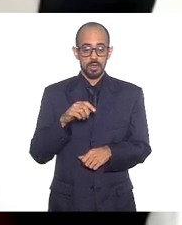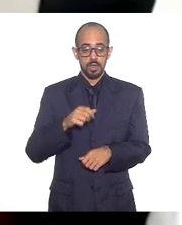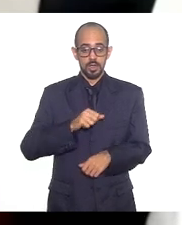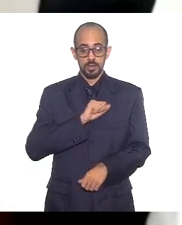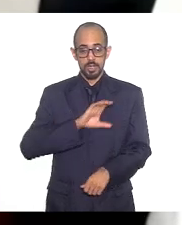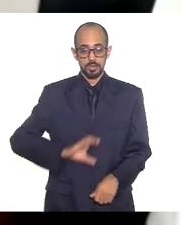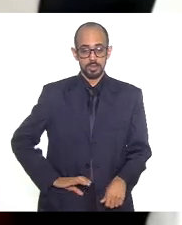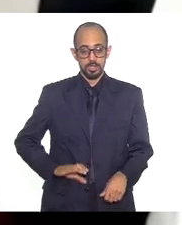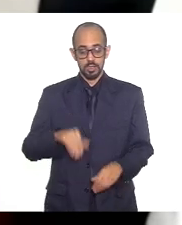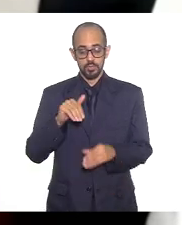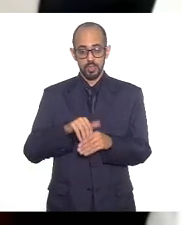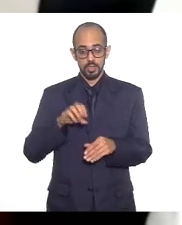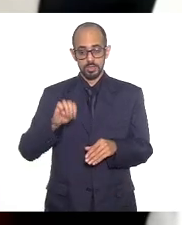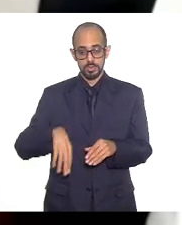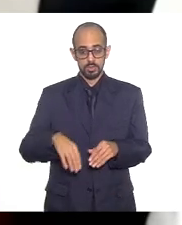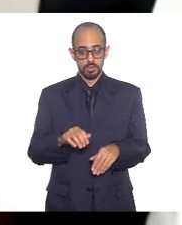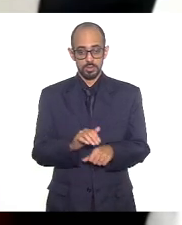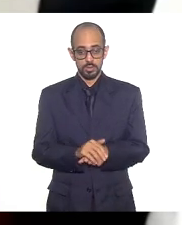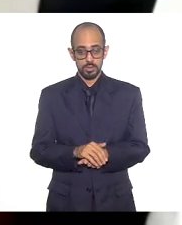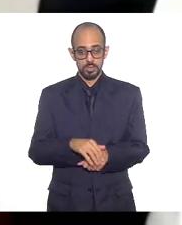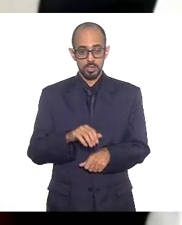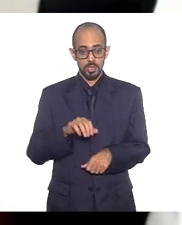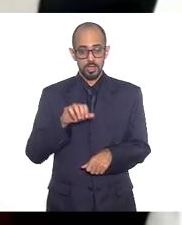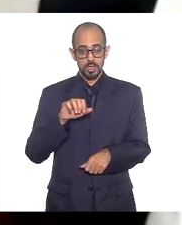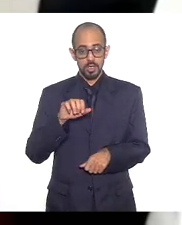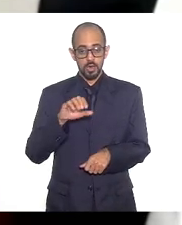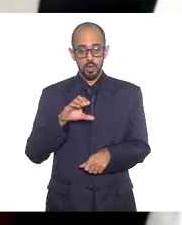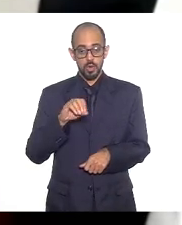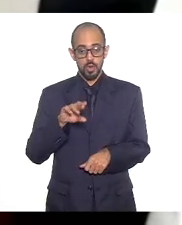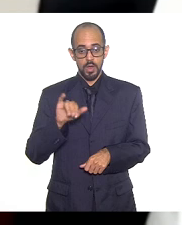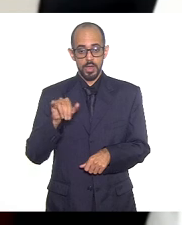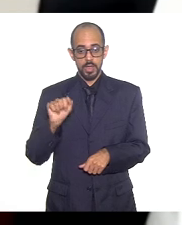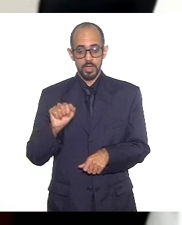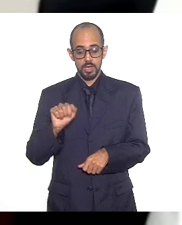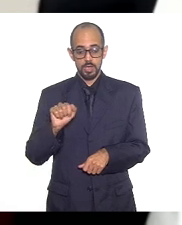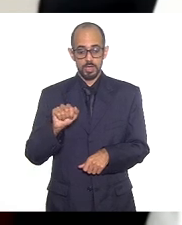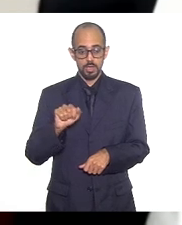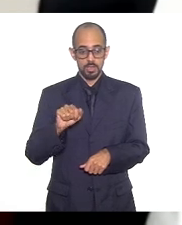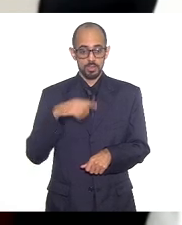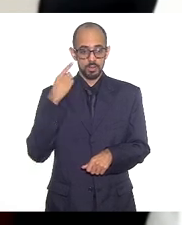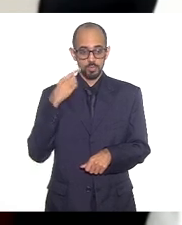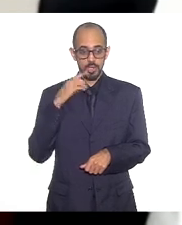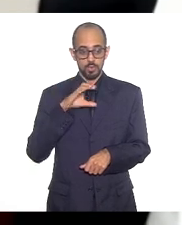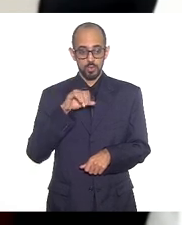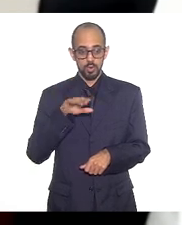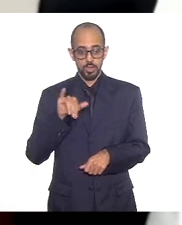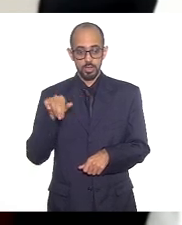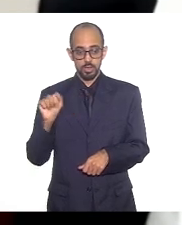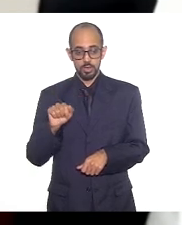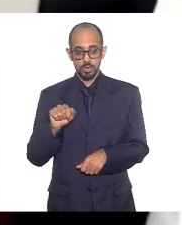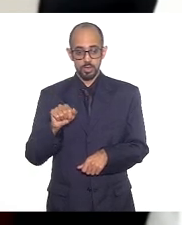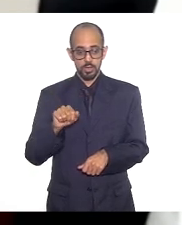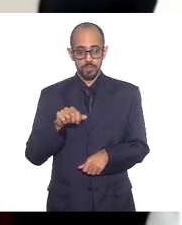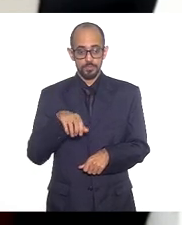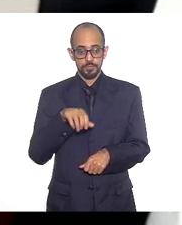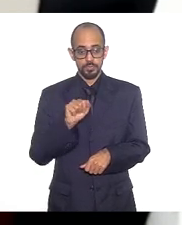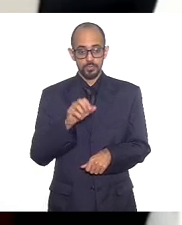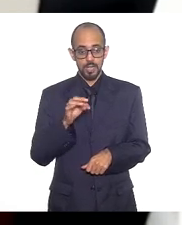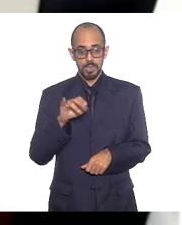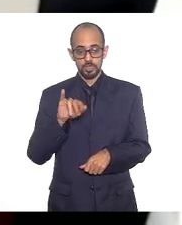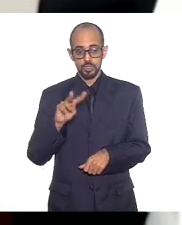vota sim. Deputado André Correia. Deputado André Correia. Deputado Átila Nunes.